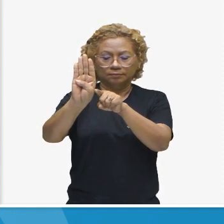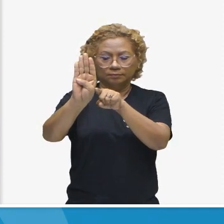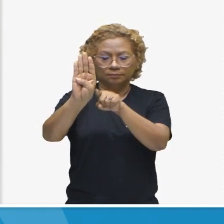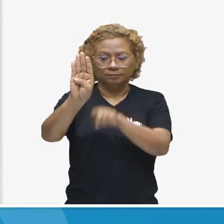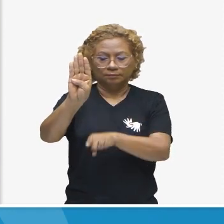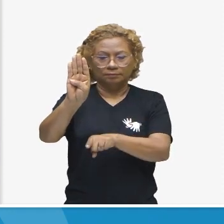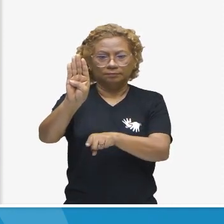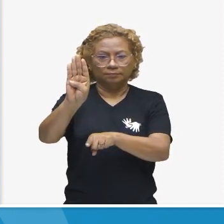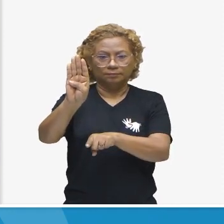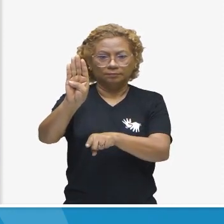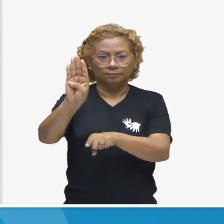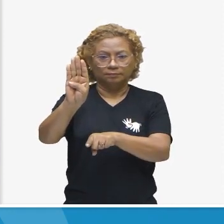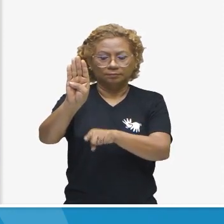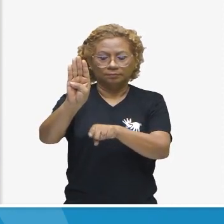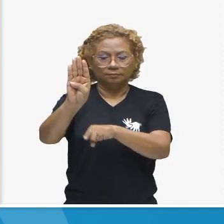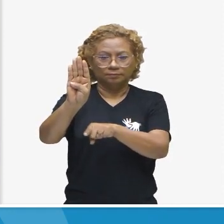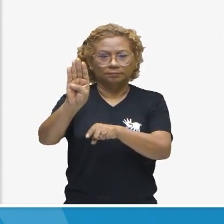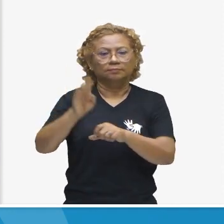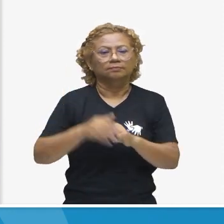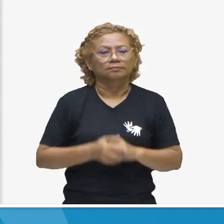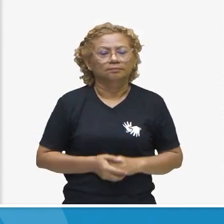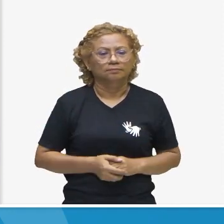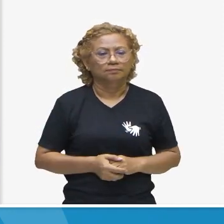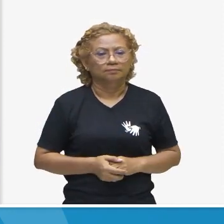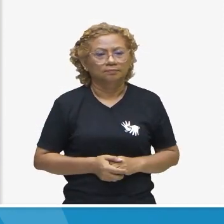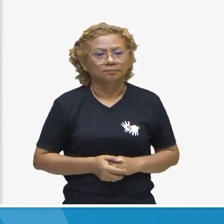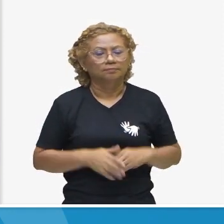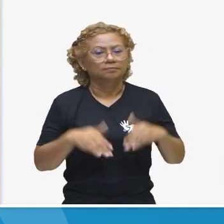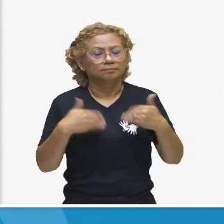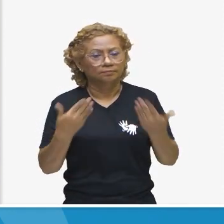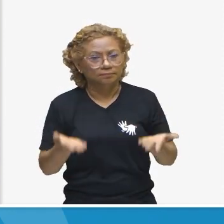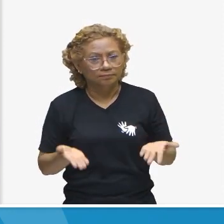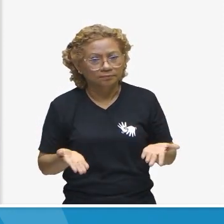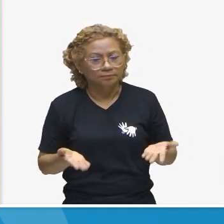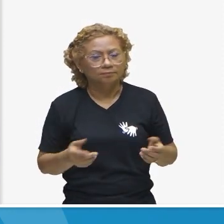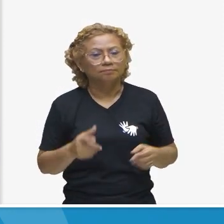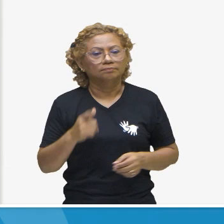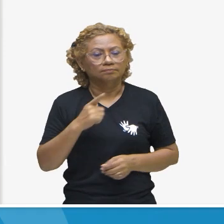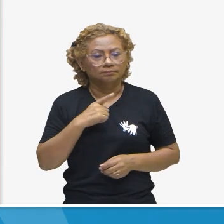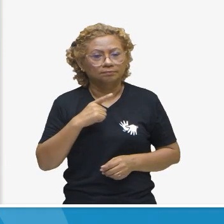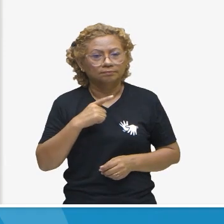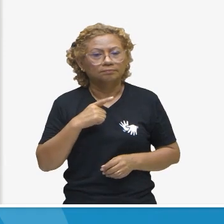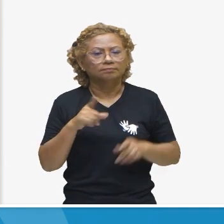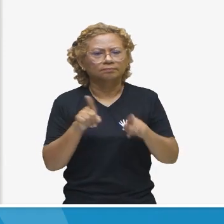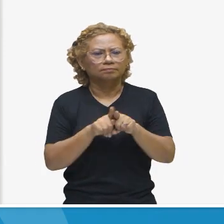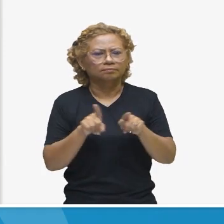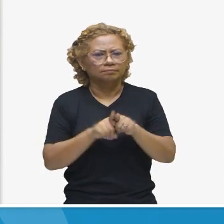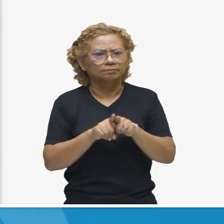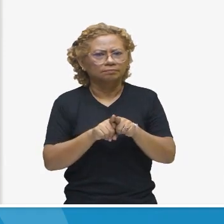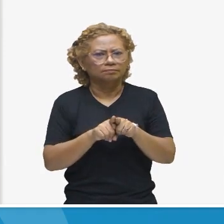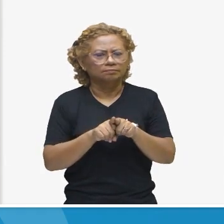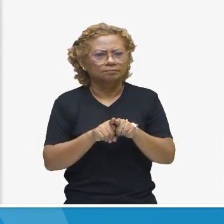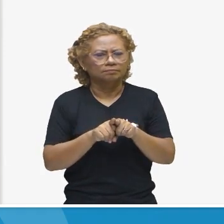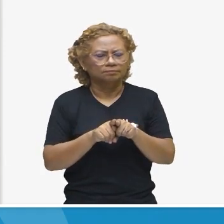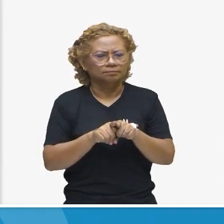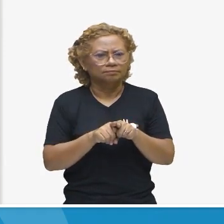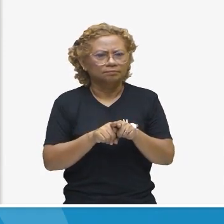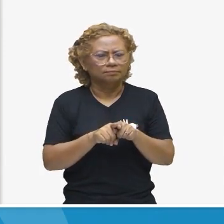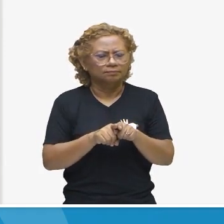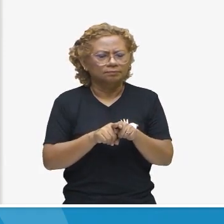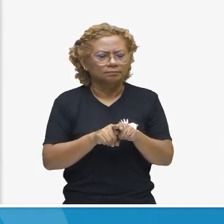formada nesse arco, ele também formou um outro ponto aqui. Então a pessoa que